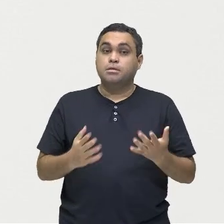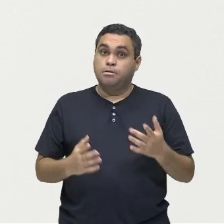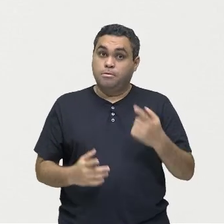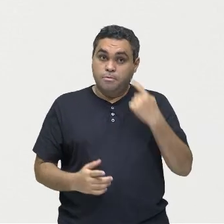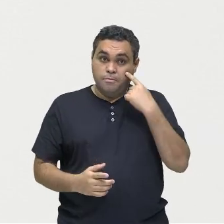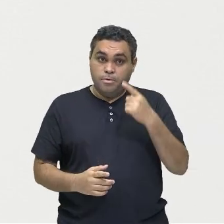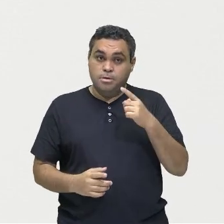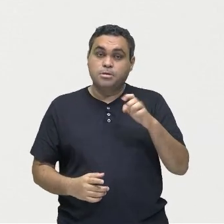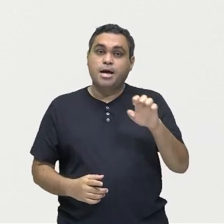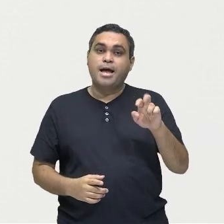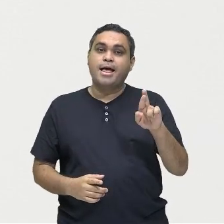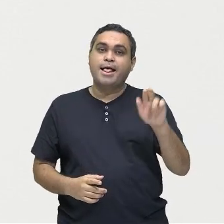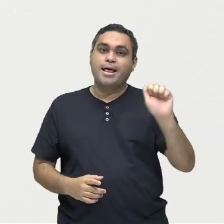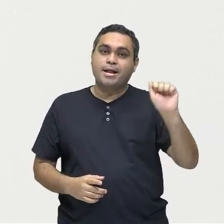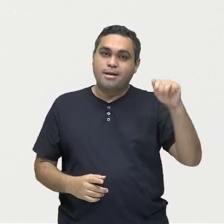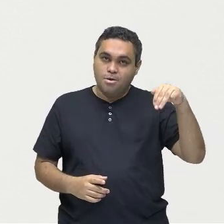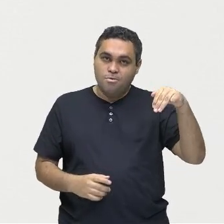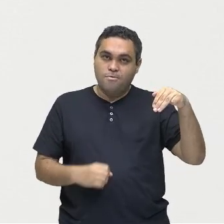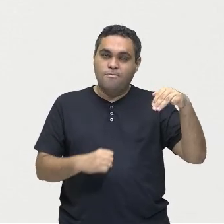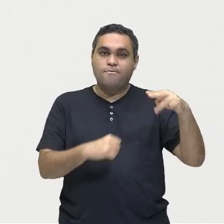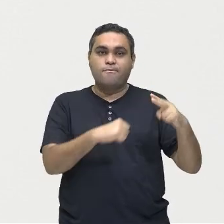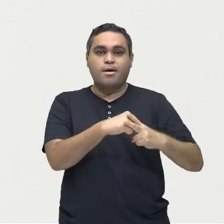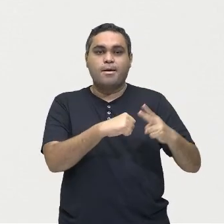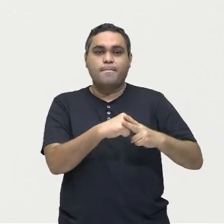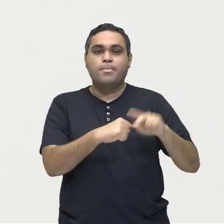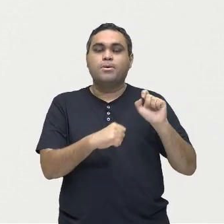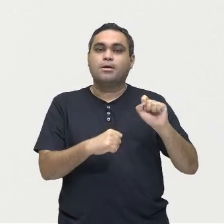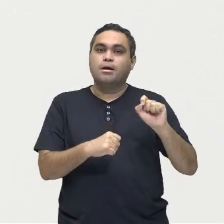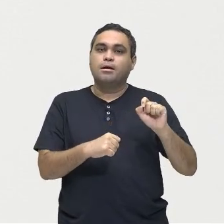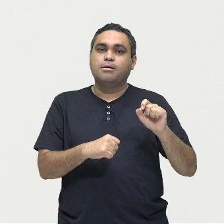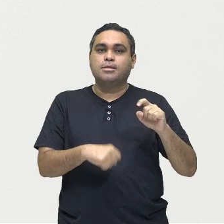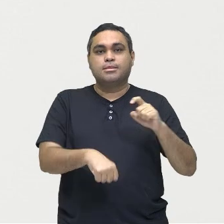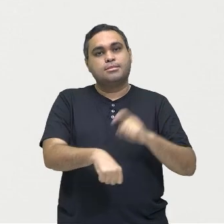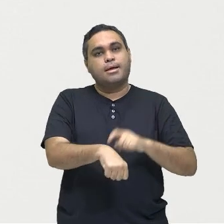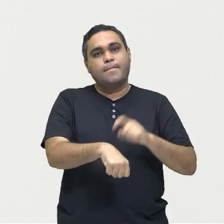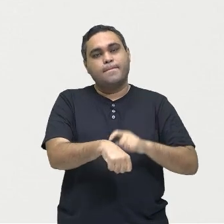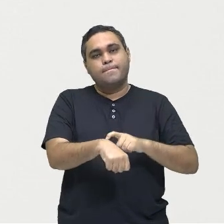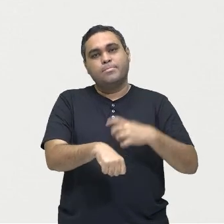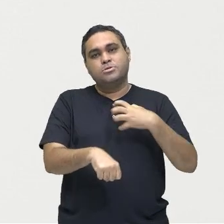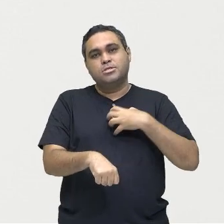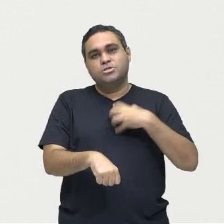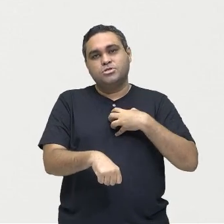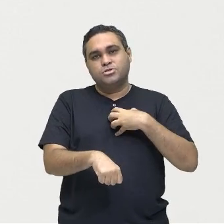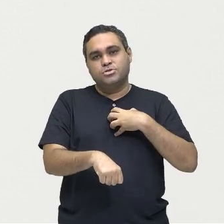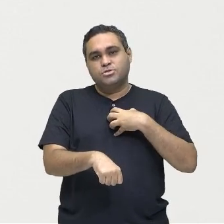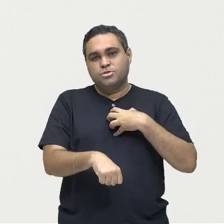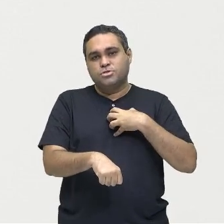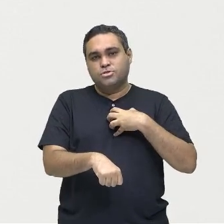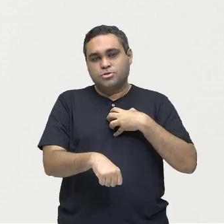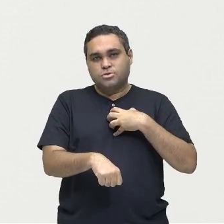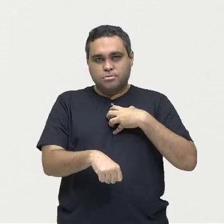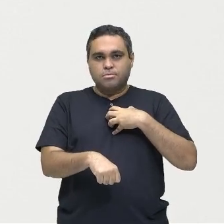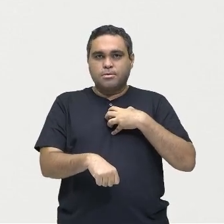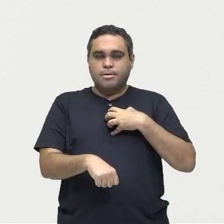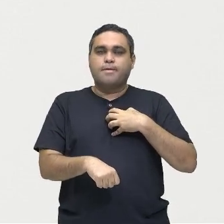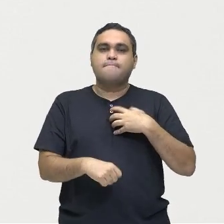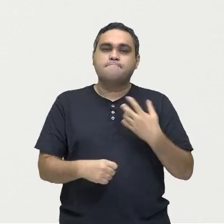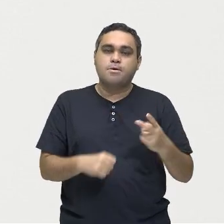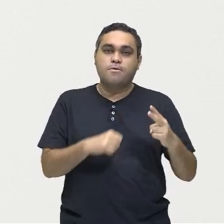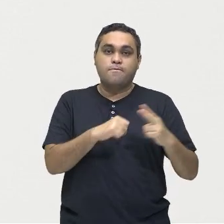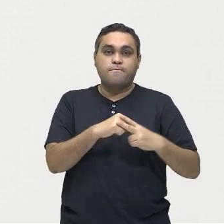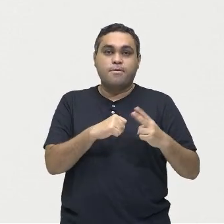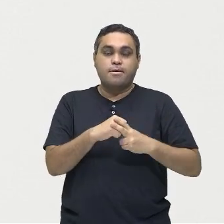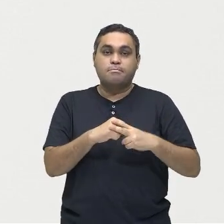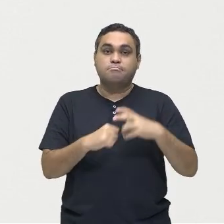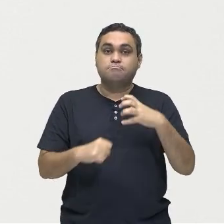O verbo ser aqui está indicando o quê? Tempo. O verbo ser, na indicação de tempo, com essa ideia de